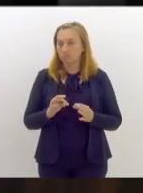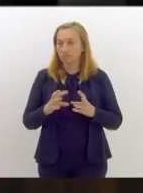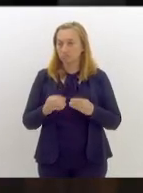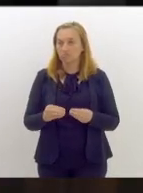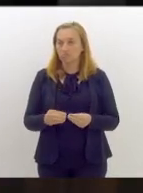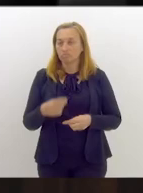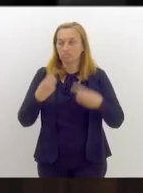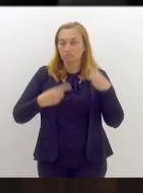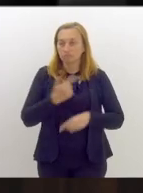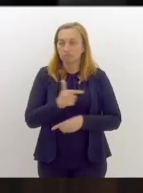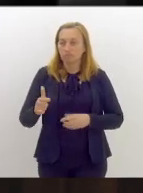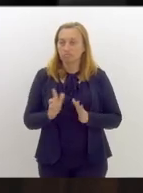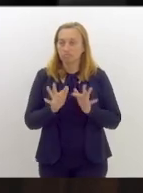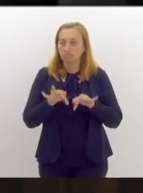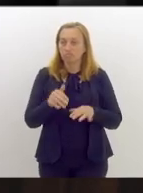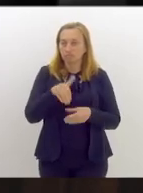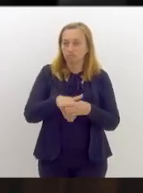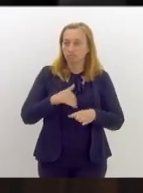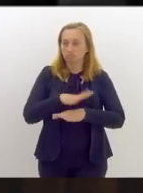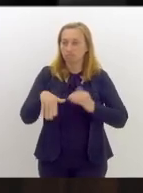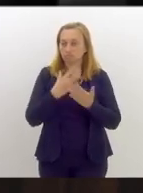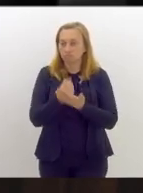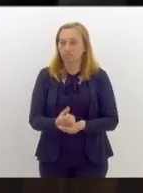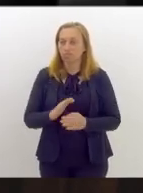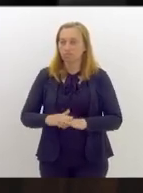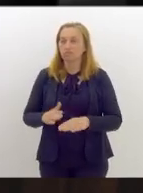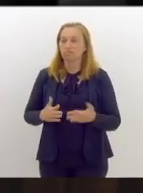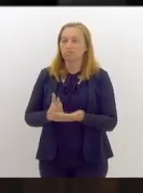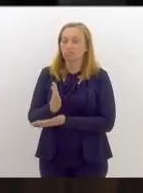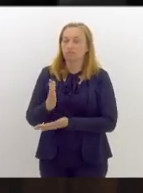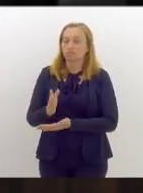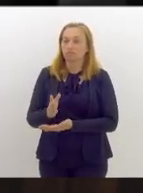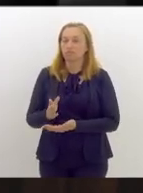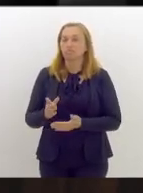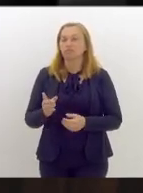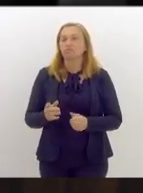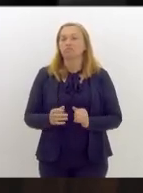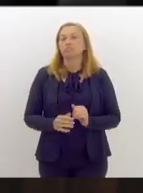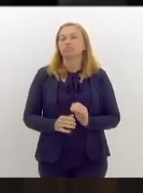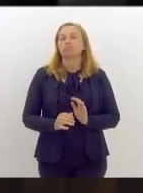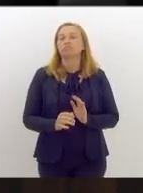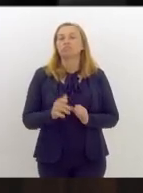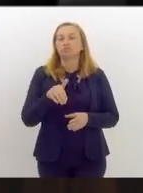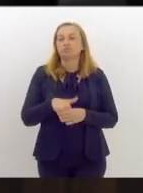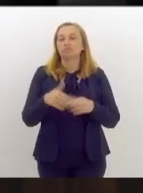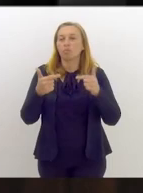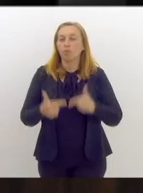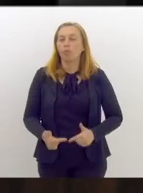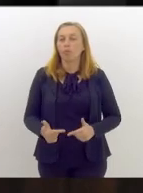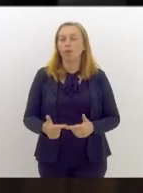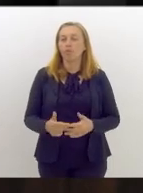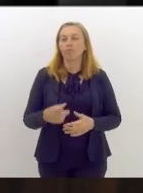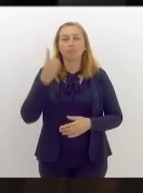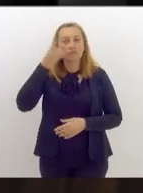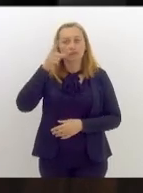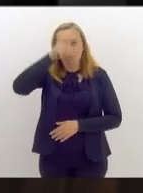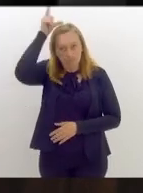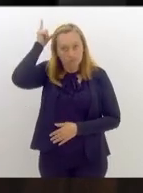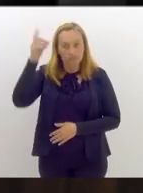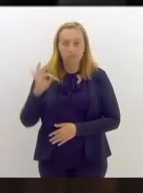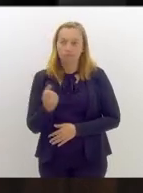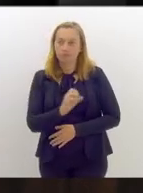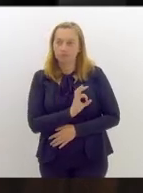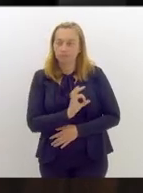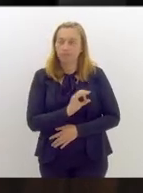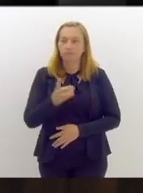Não havendo o que queira discutir, encerra a discussão em votação. Senhores que aprovam, permaneçam como estão, aprovado. Vai à promulgação, com abstenção, deputado Luiz Paulo e deputada Marta